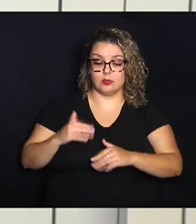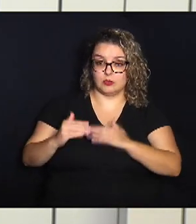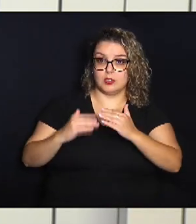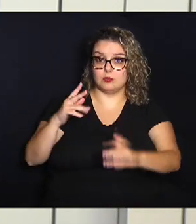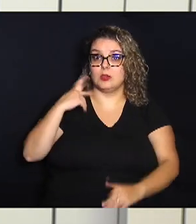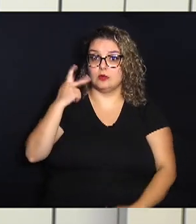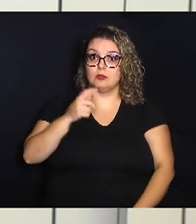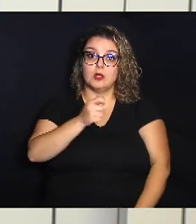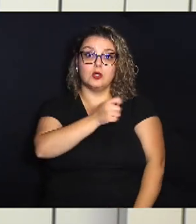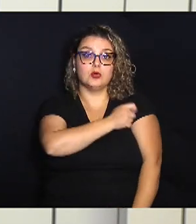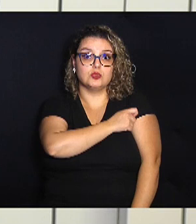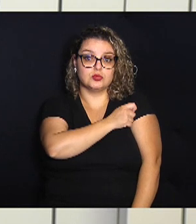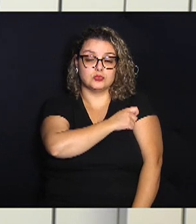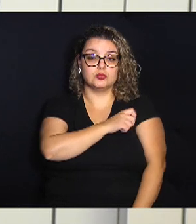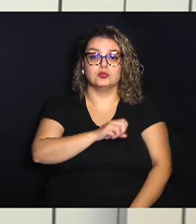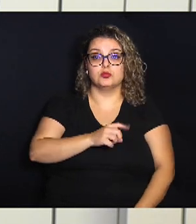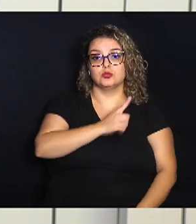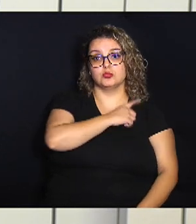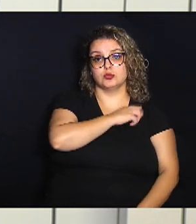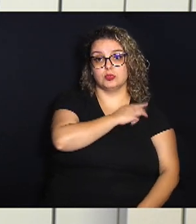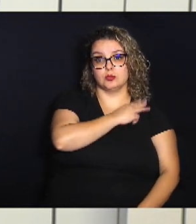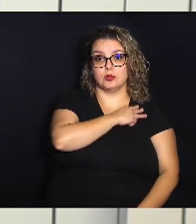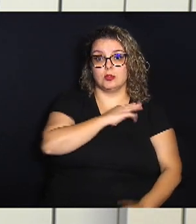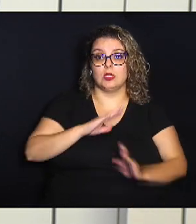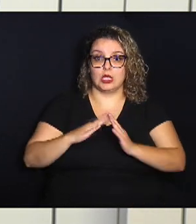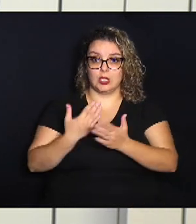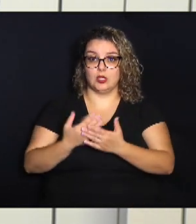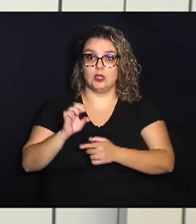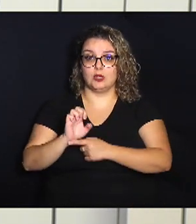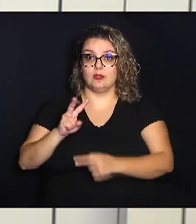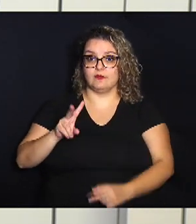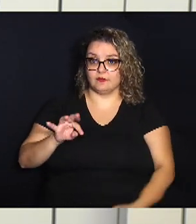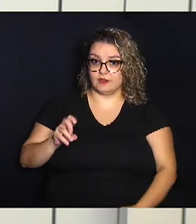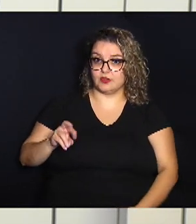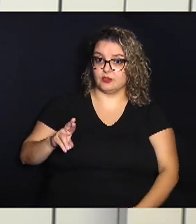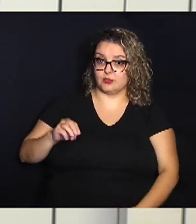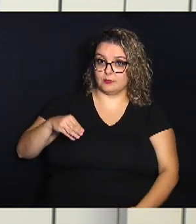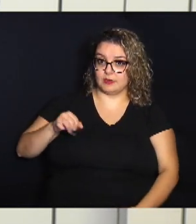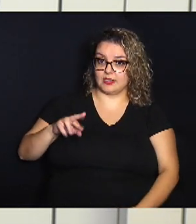para alunos do ensino médio da Escola Estadual Vitor Meireles.